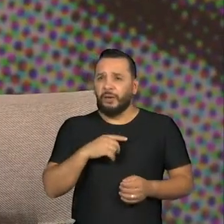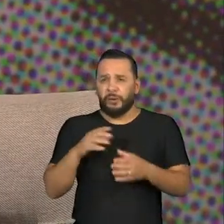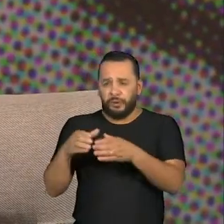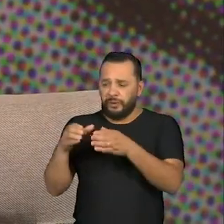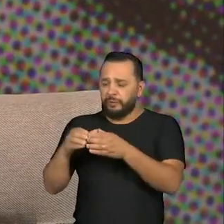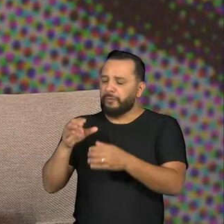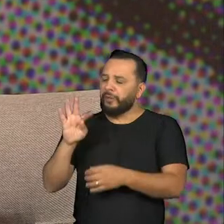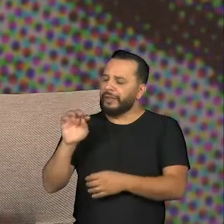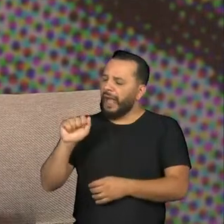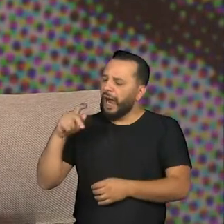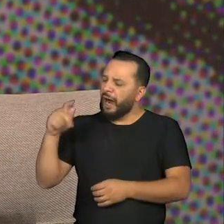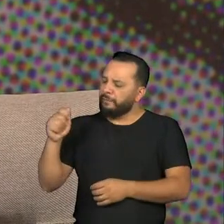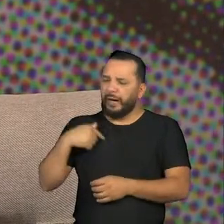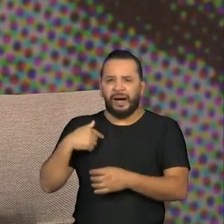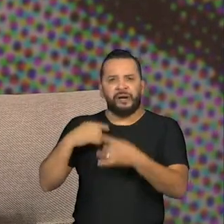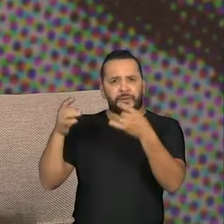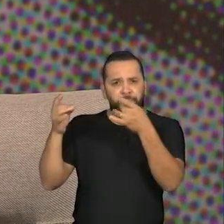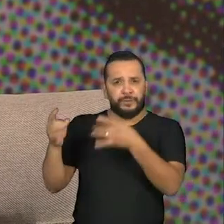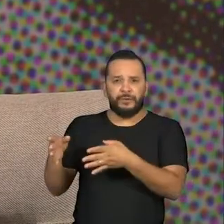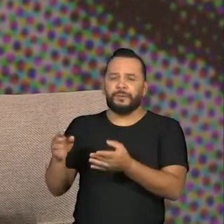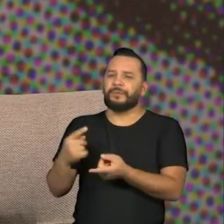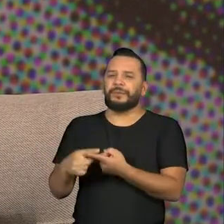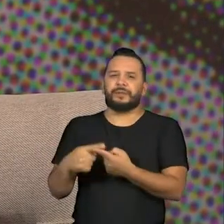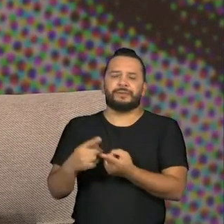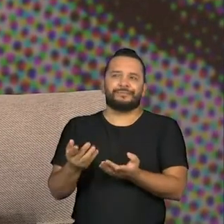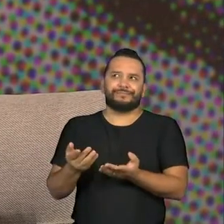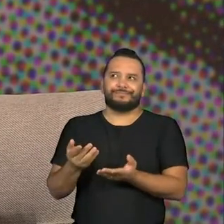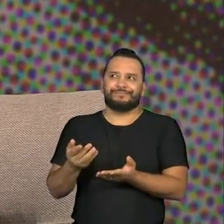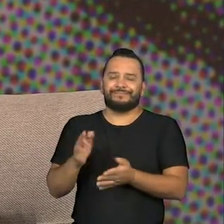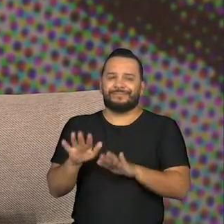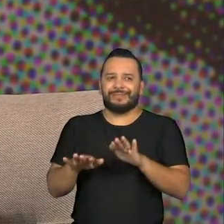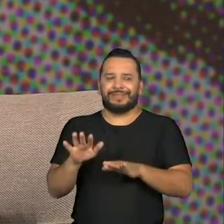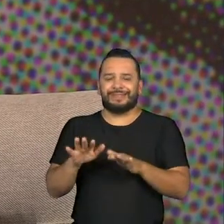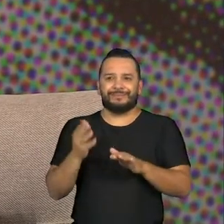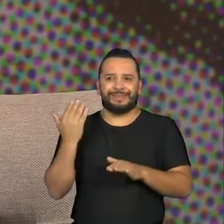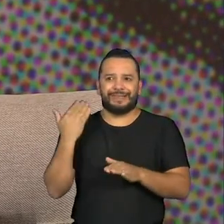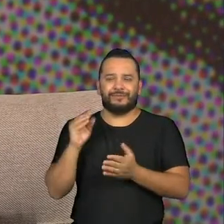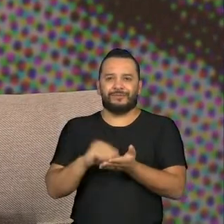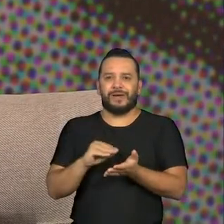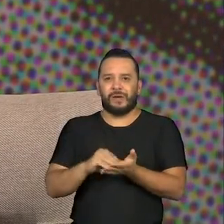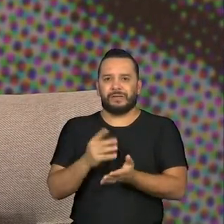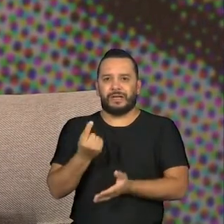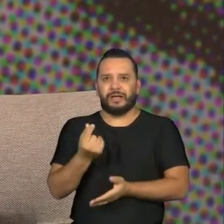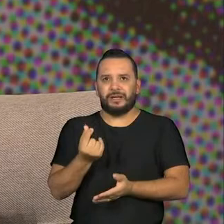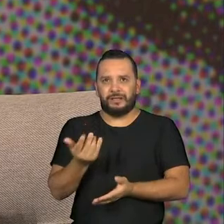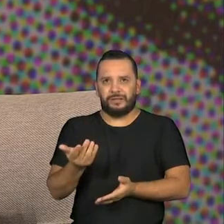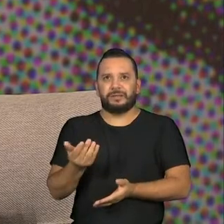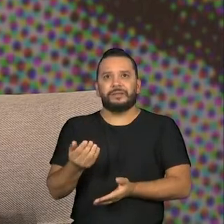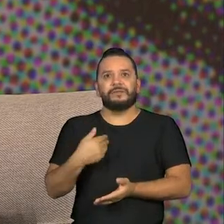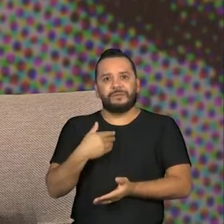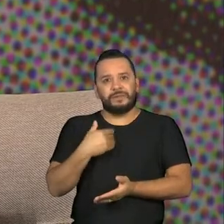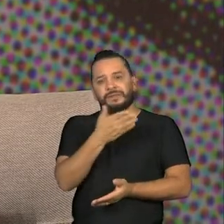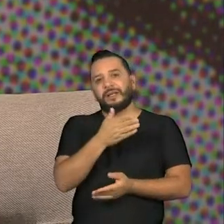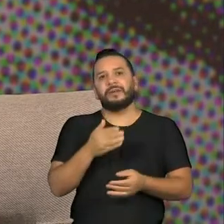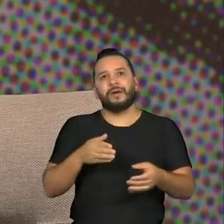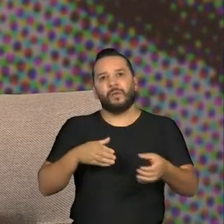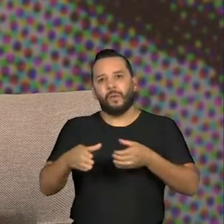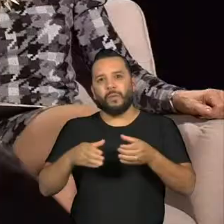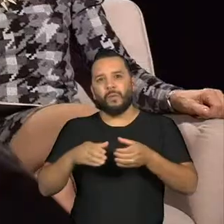Tapa, muita falta de grana, né? Meu pai falava assim, você não quer fazer um concurso pro Banco do Brasil, meu?